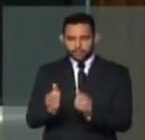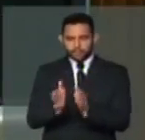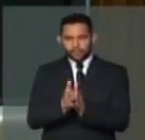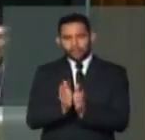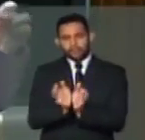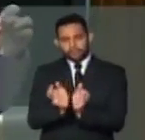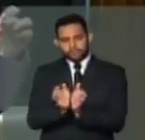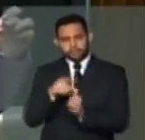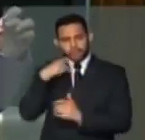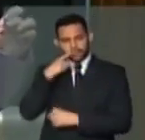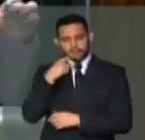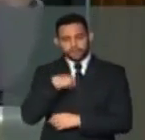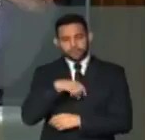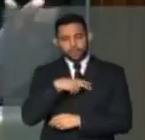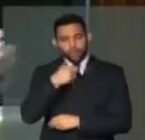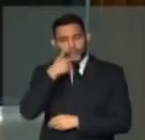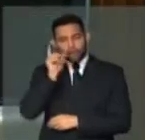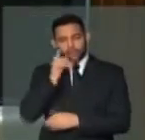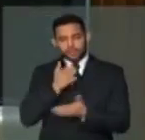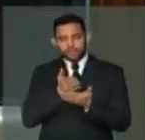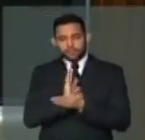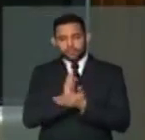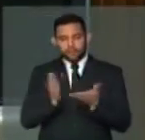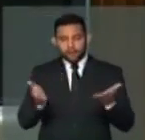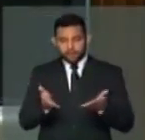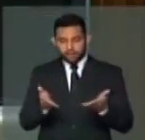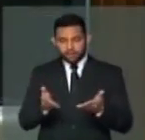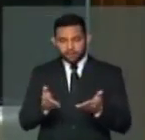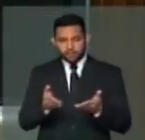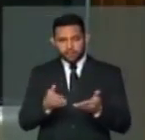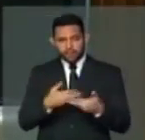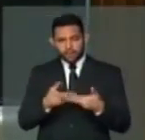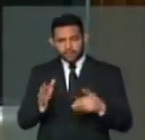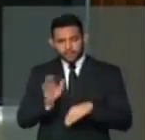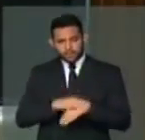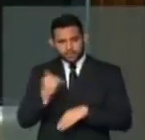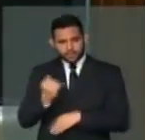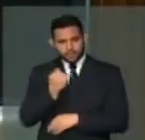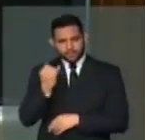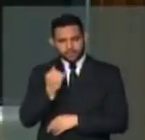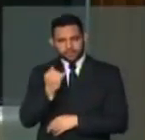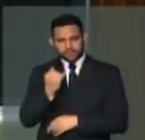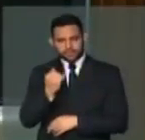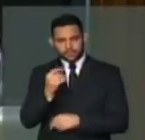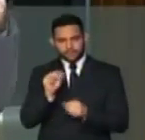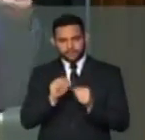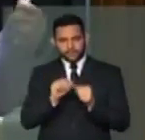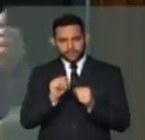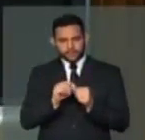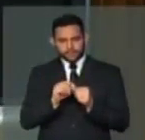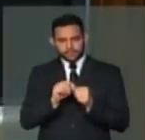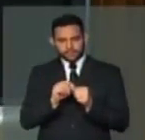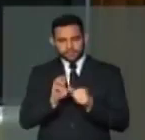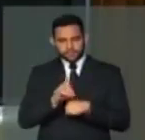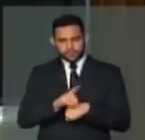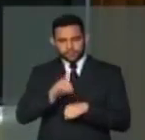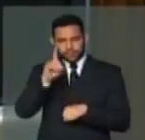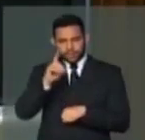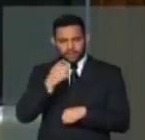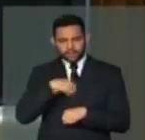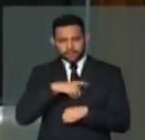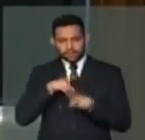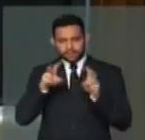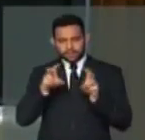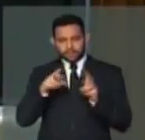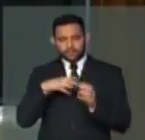partido. Ontem nós aprovamos aqui uma peça muito importante. Eu fiz um doutorado e a minha tese